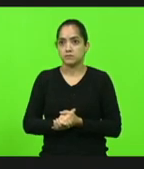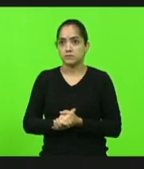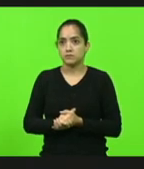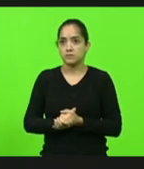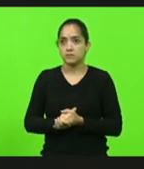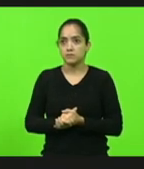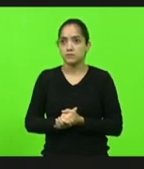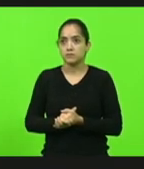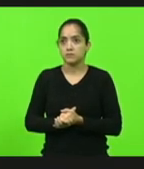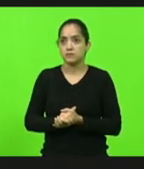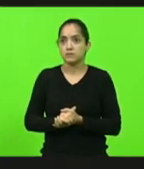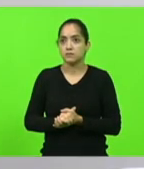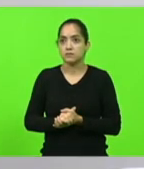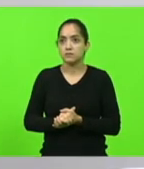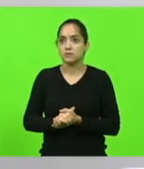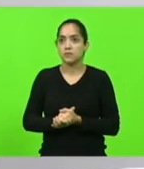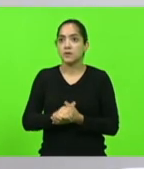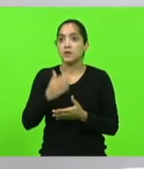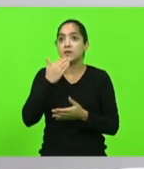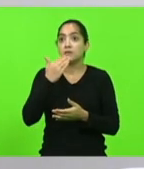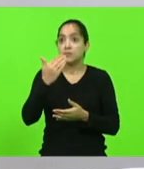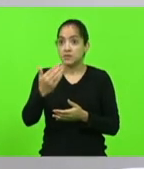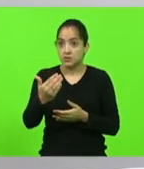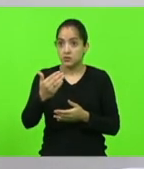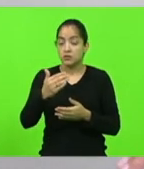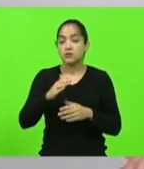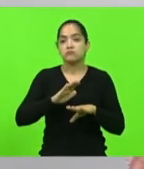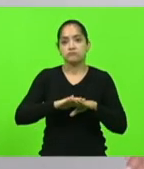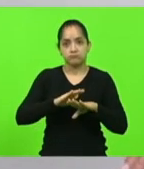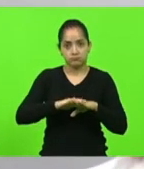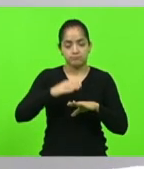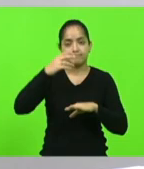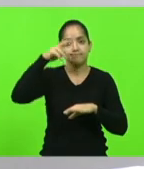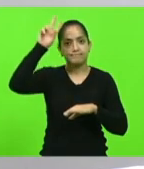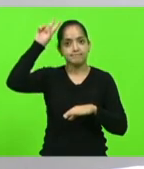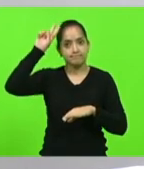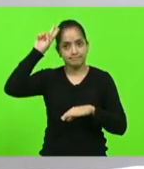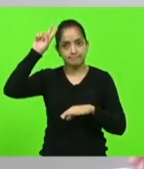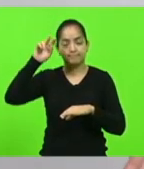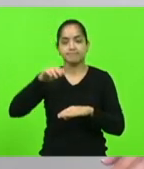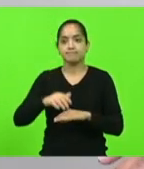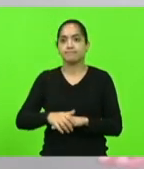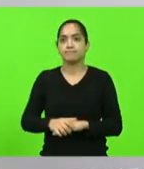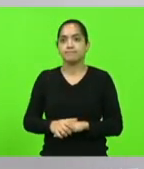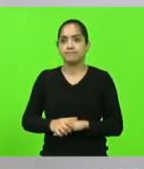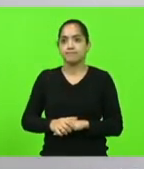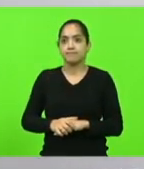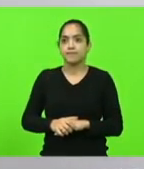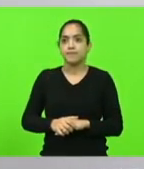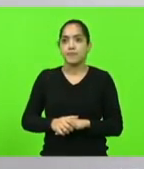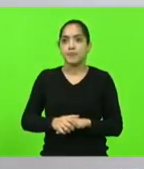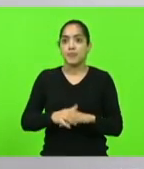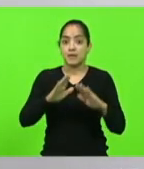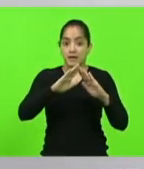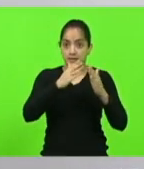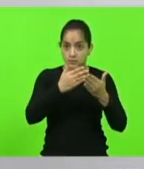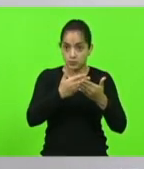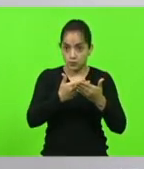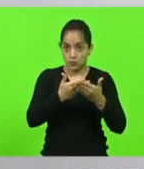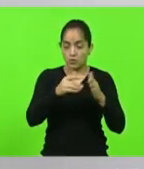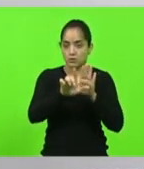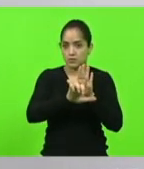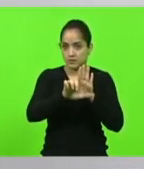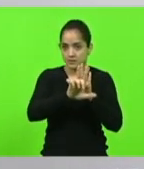o requerimento também de autoria do deputado Vicente caropreso é a escola do Legislativo